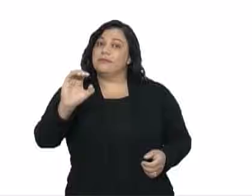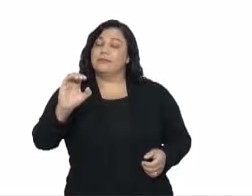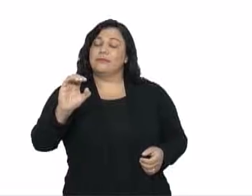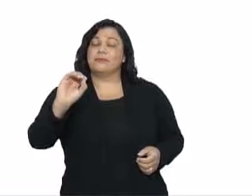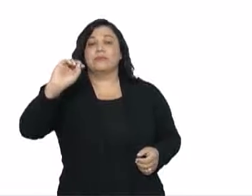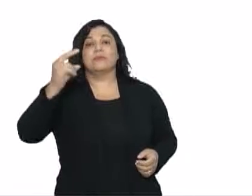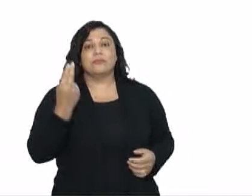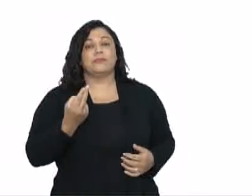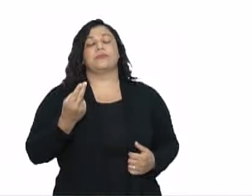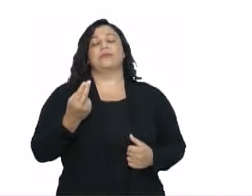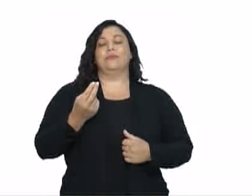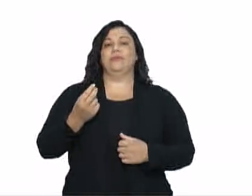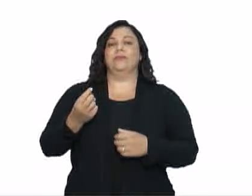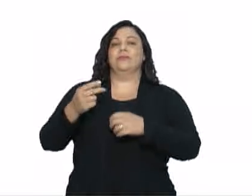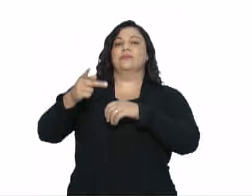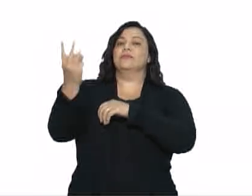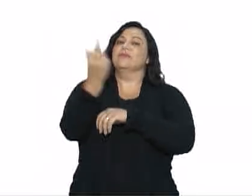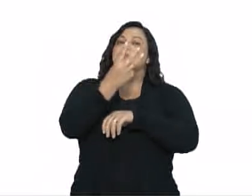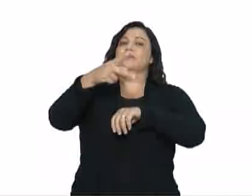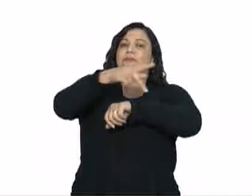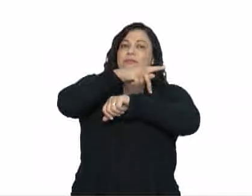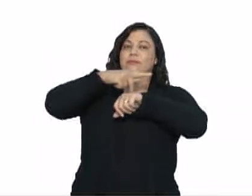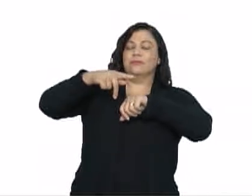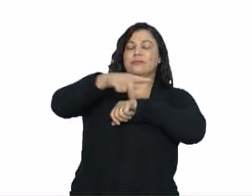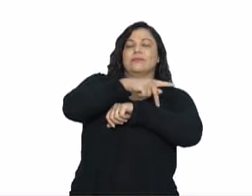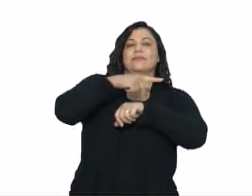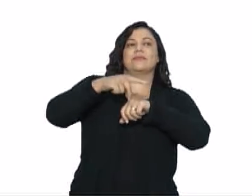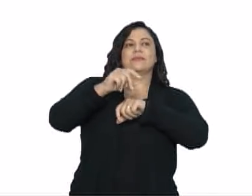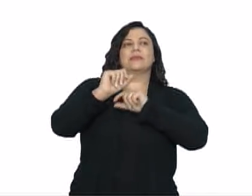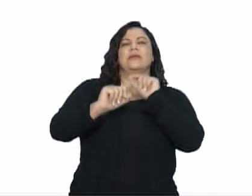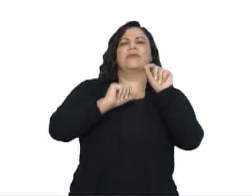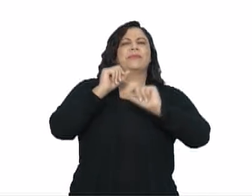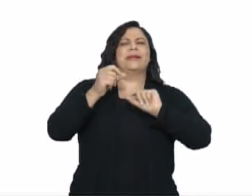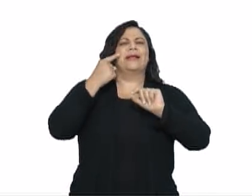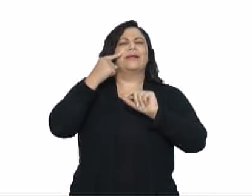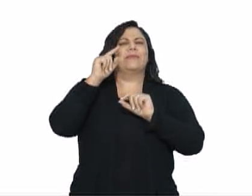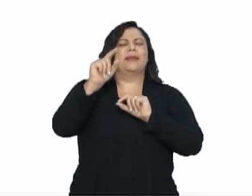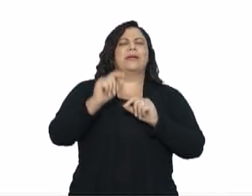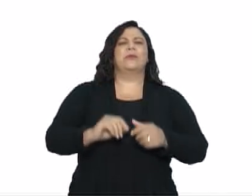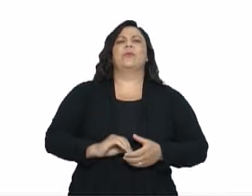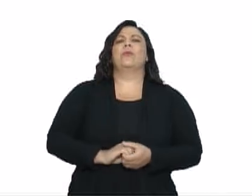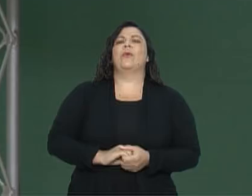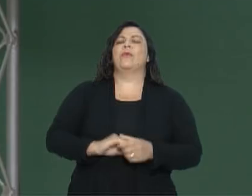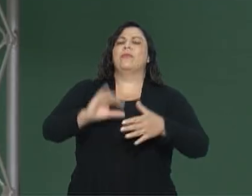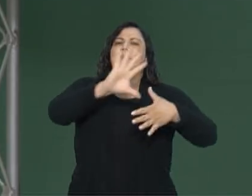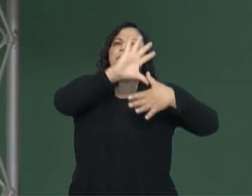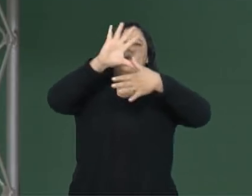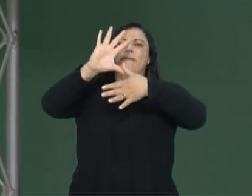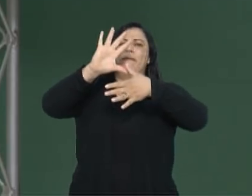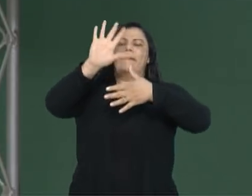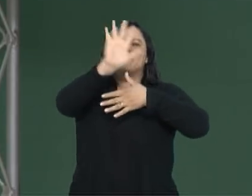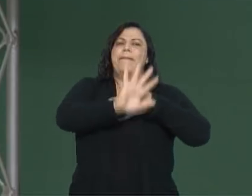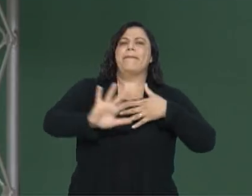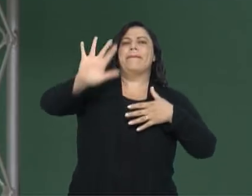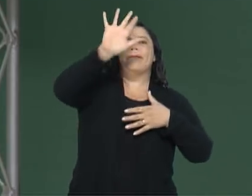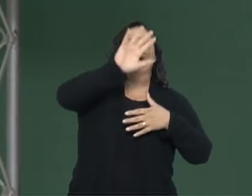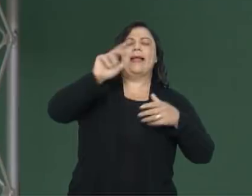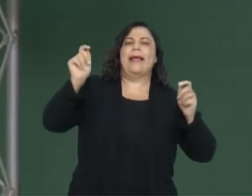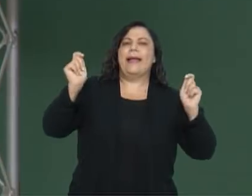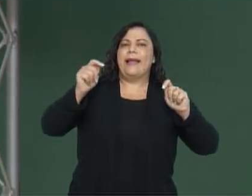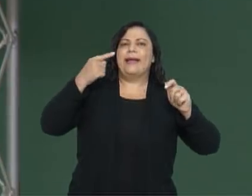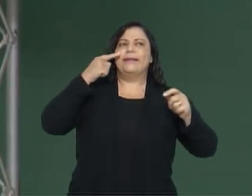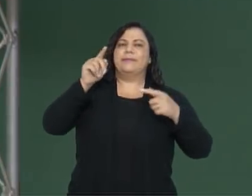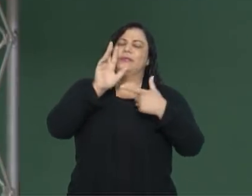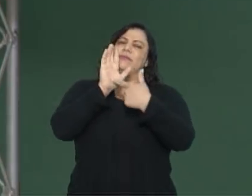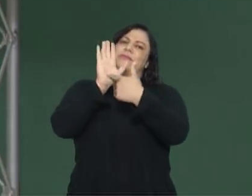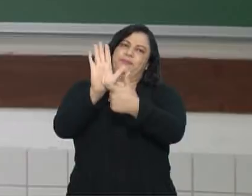marcou Coreia do Sul, Hong Kong, Formosa, Singapura, como eu tinha mostrado no mapa anteriormente. Beleza? Está